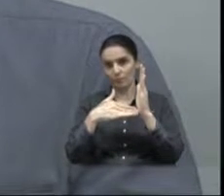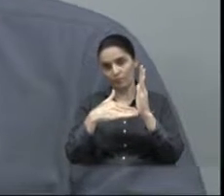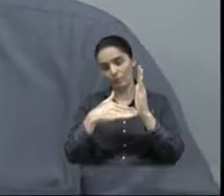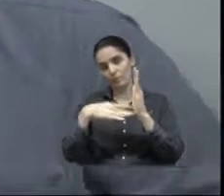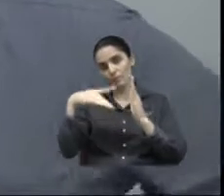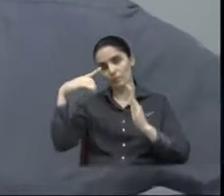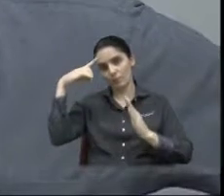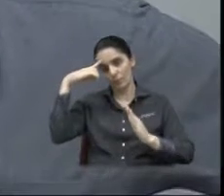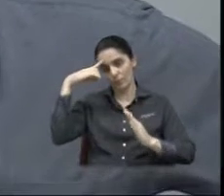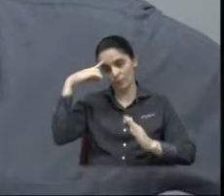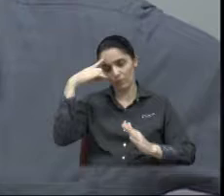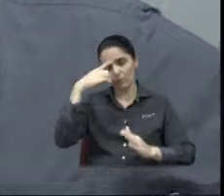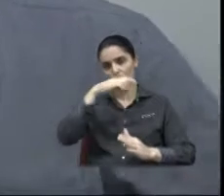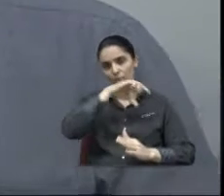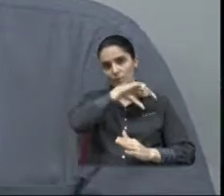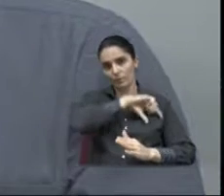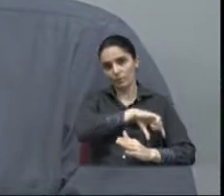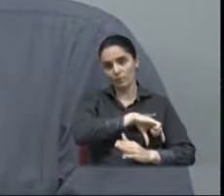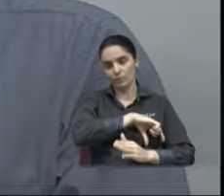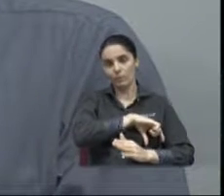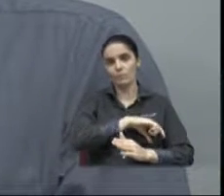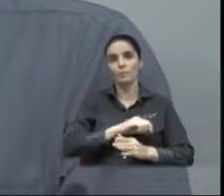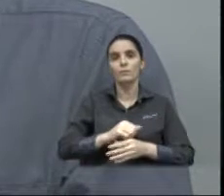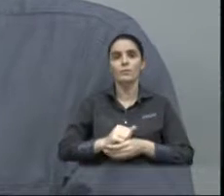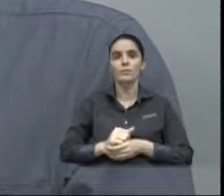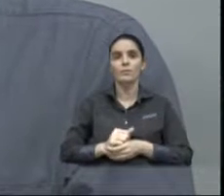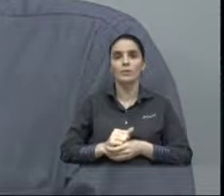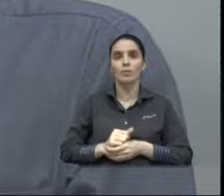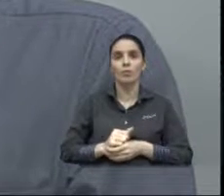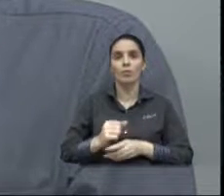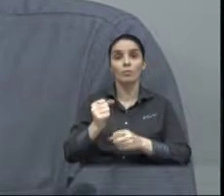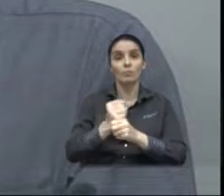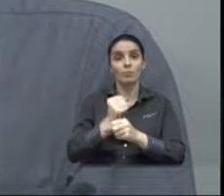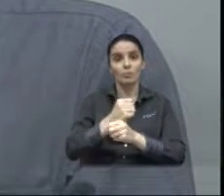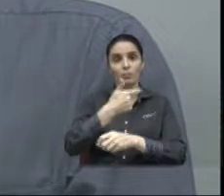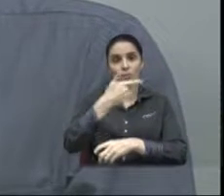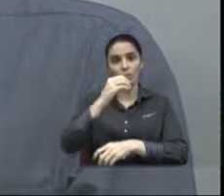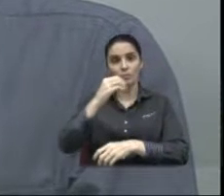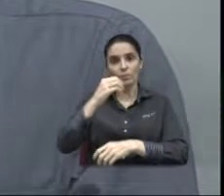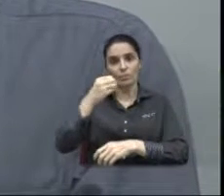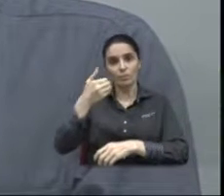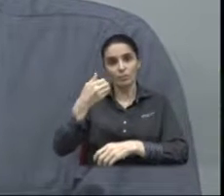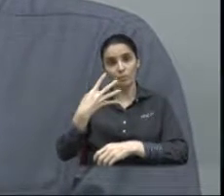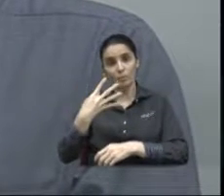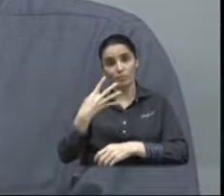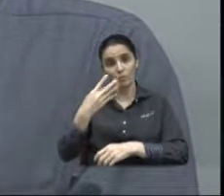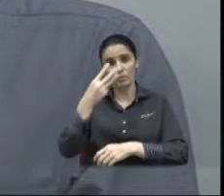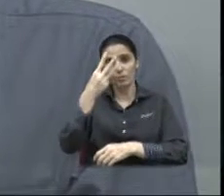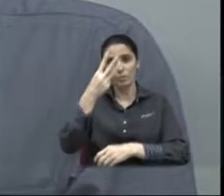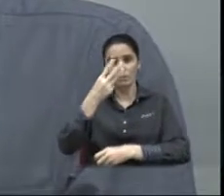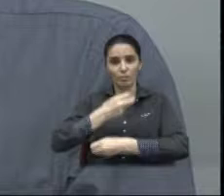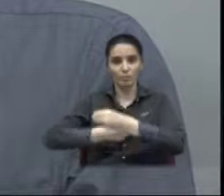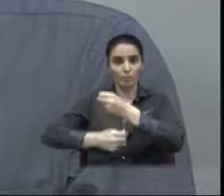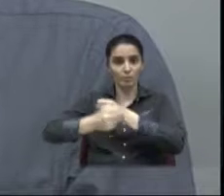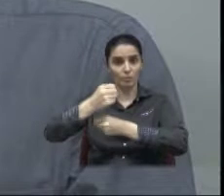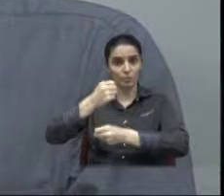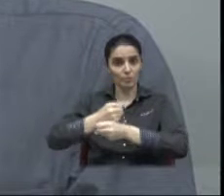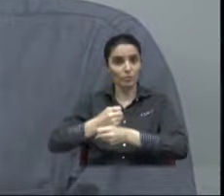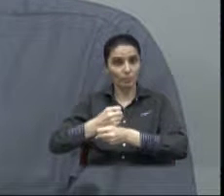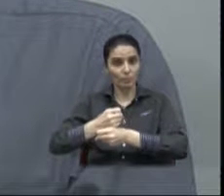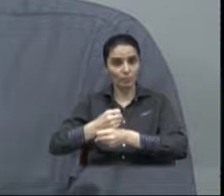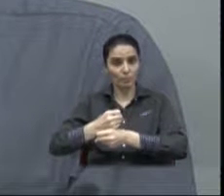atualização do salário dos estagiários ocorreu em 2014, 3 anos atrás. Nesse período